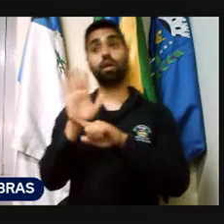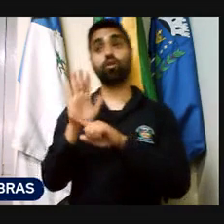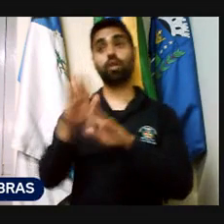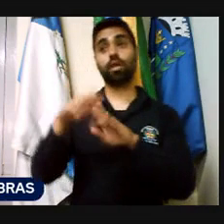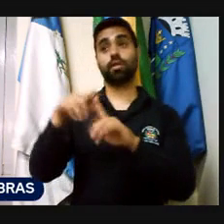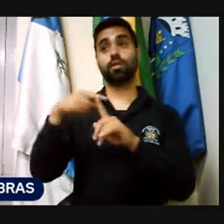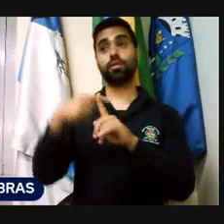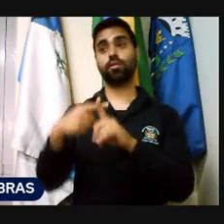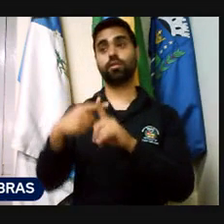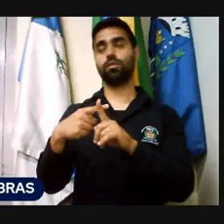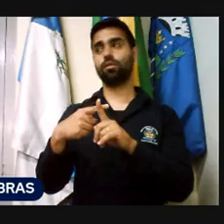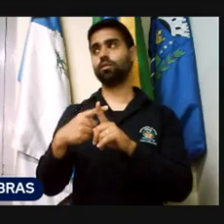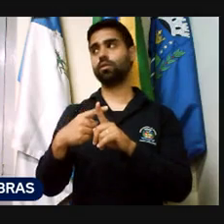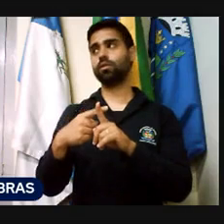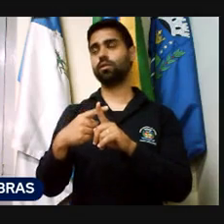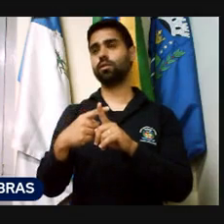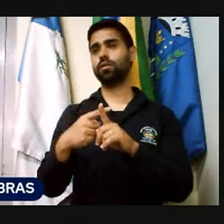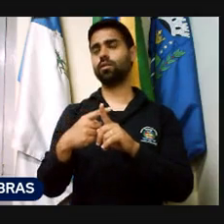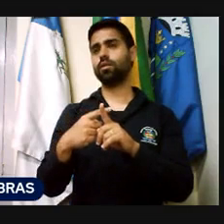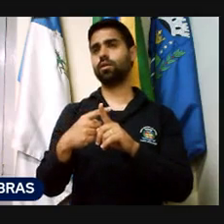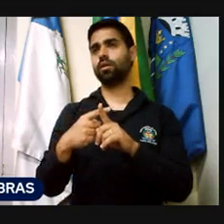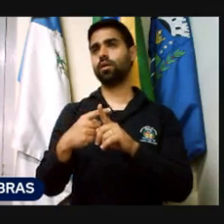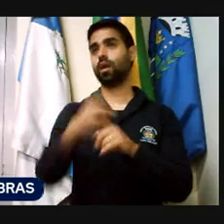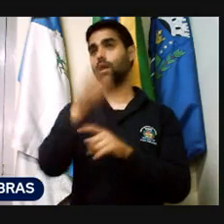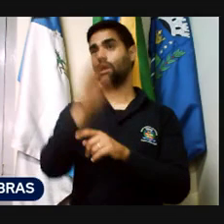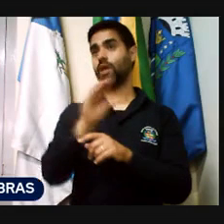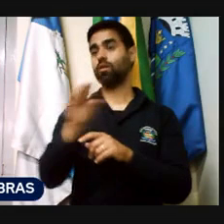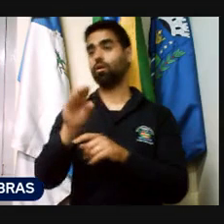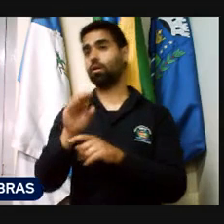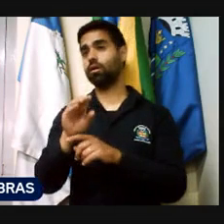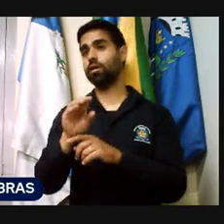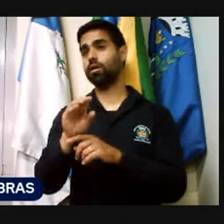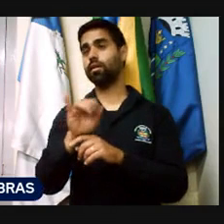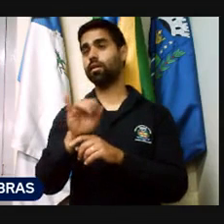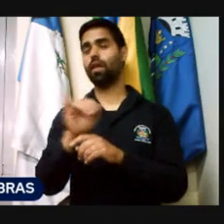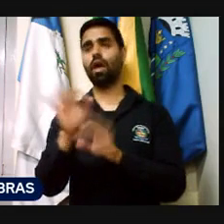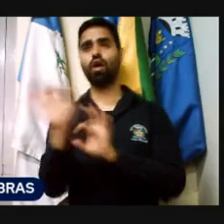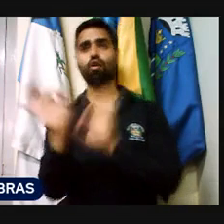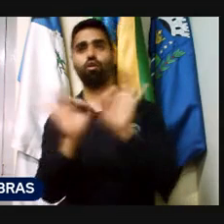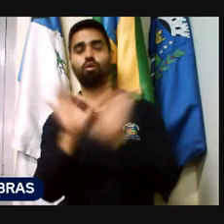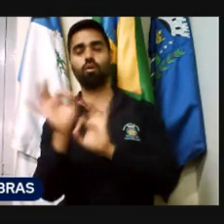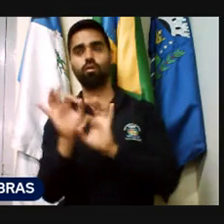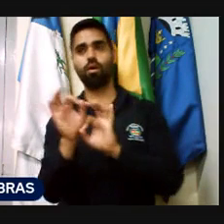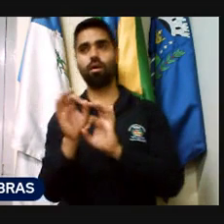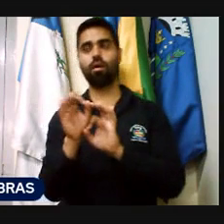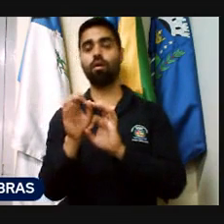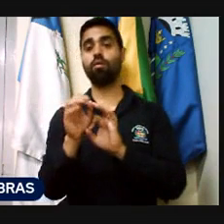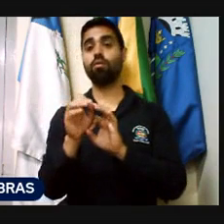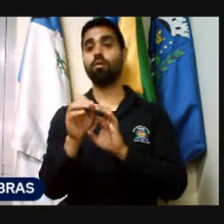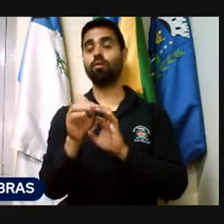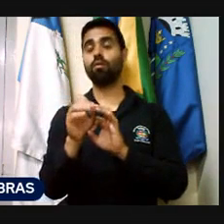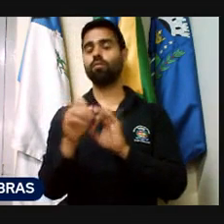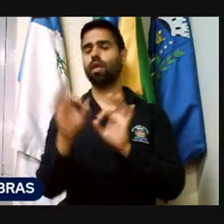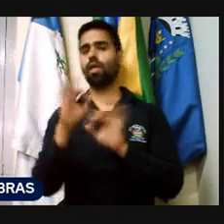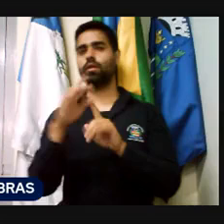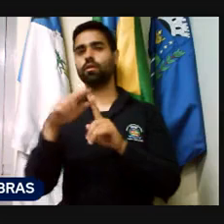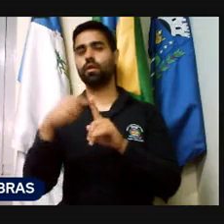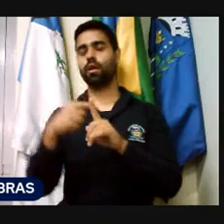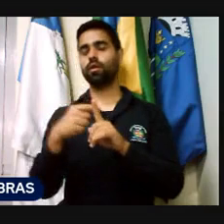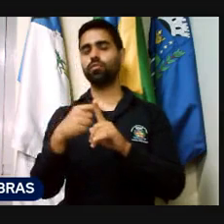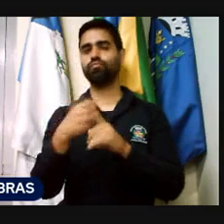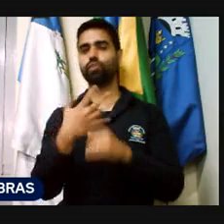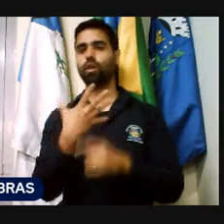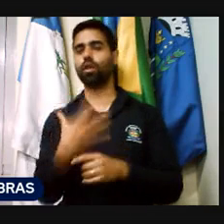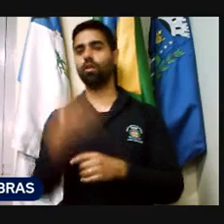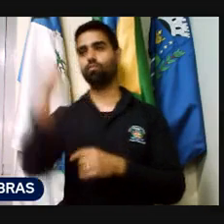igrejas matrizes, tais como São Sebastião do Monte Douro, São Sebastião do Rio Bonito, Santa Rosa de Lima e Nossa Senhora